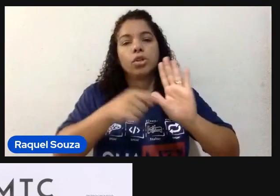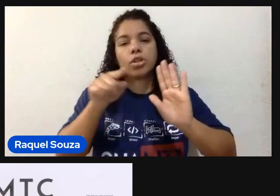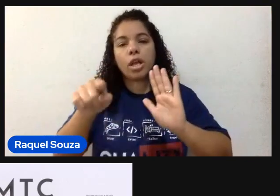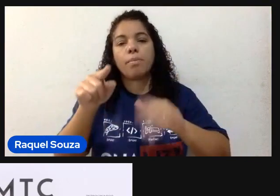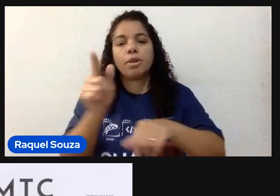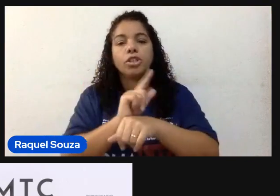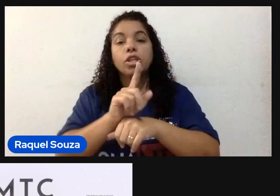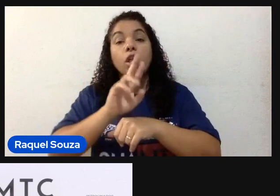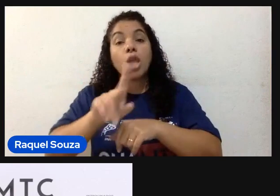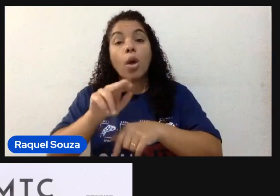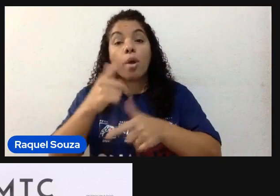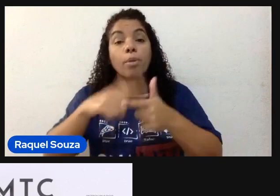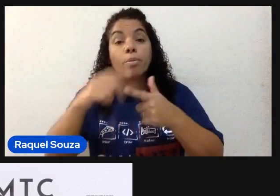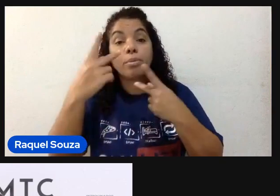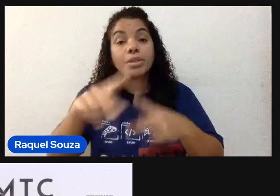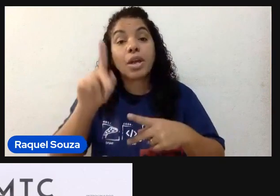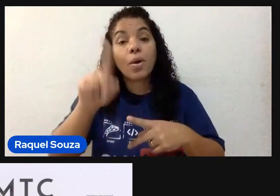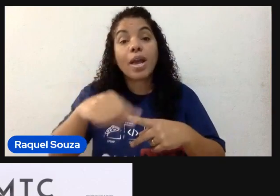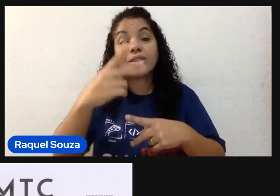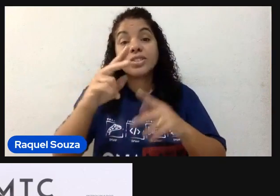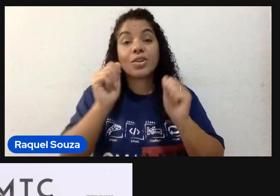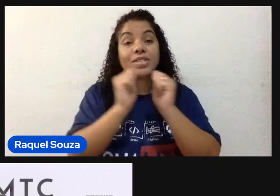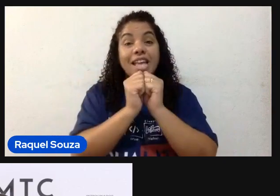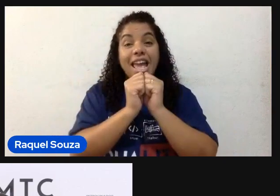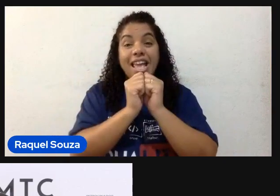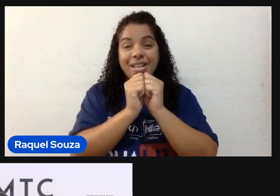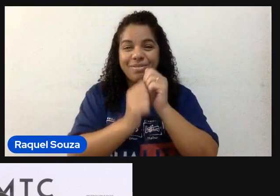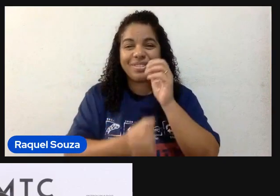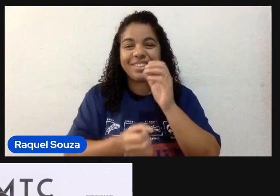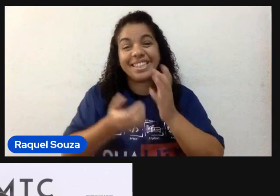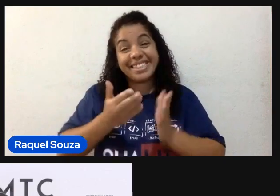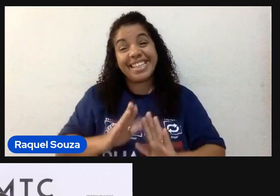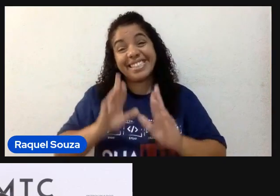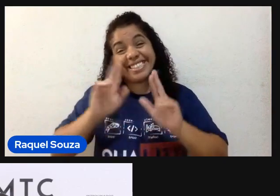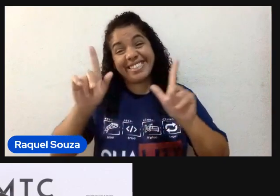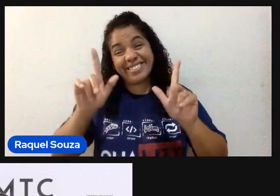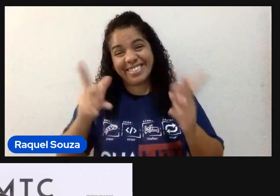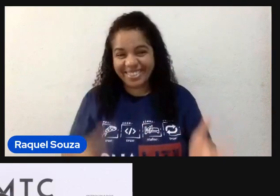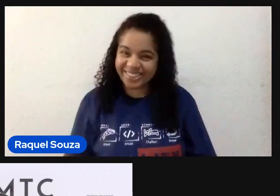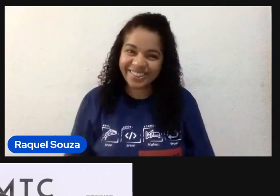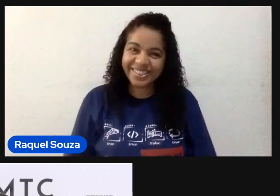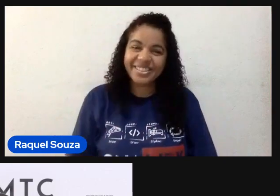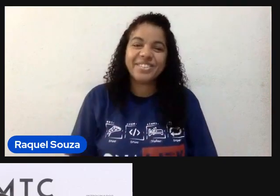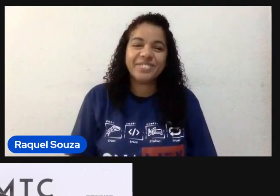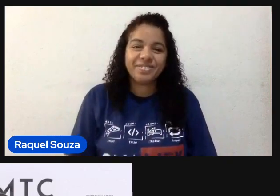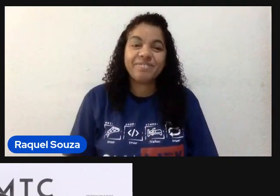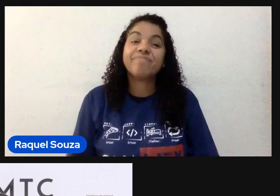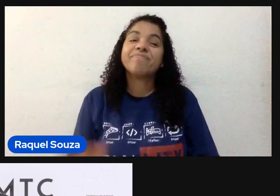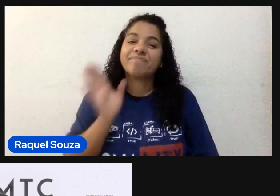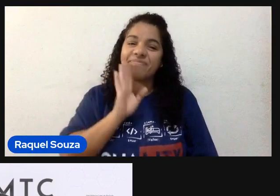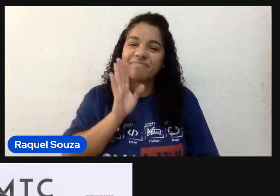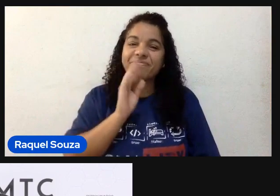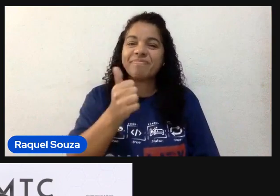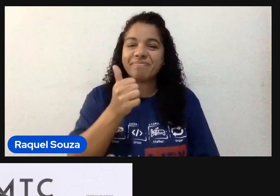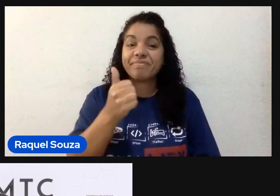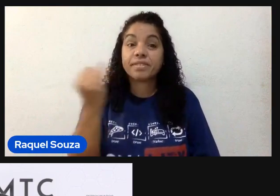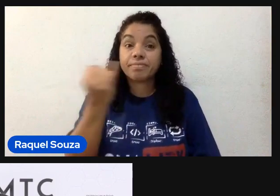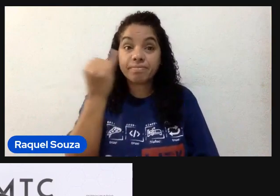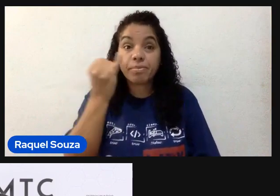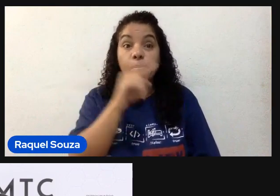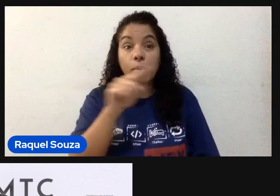problema do seu cérebro que nasceu diferente. Legal. Eu acho que é importante mesmo,